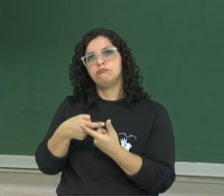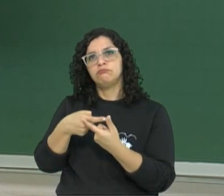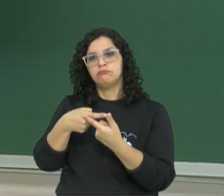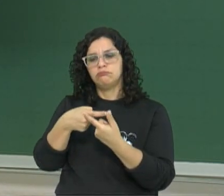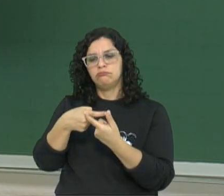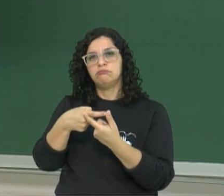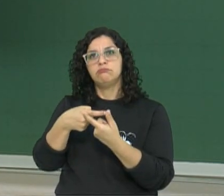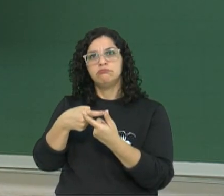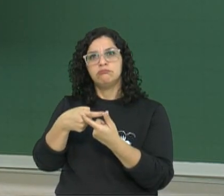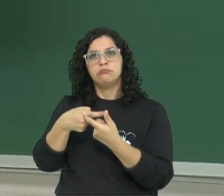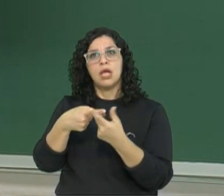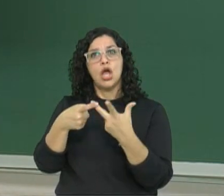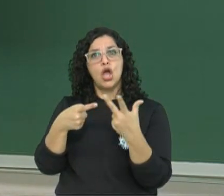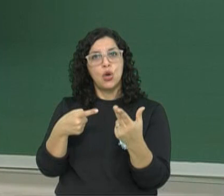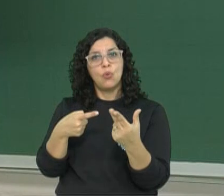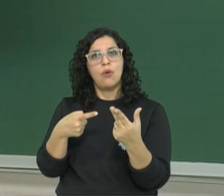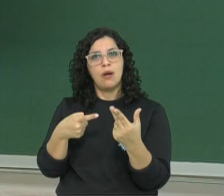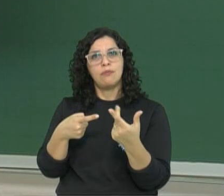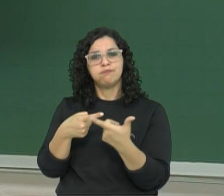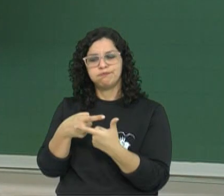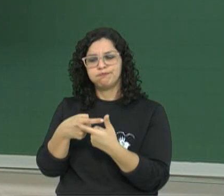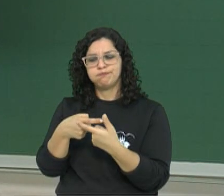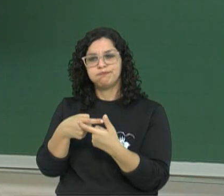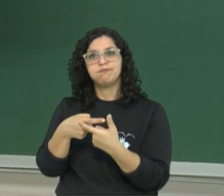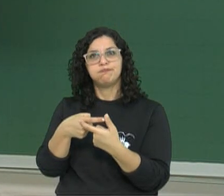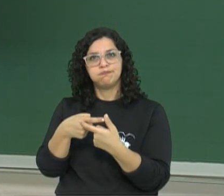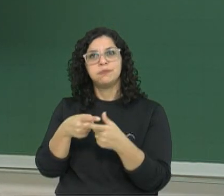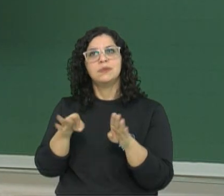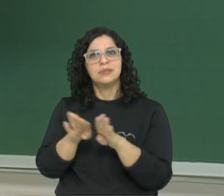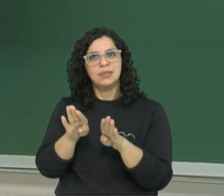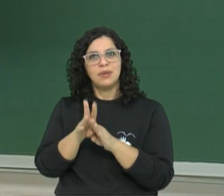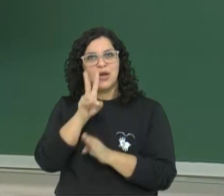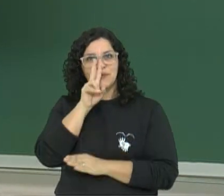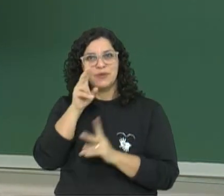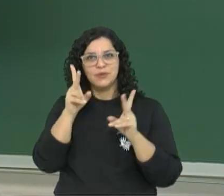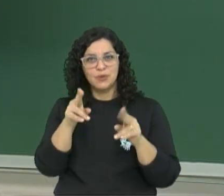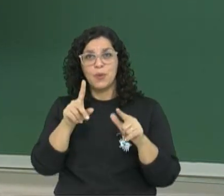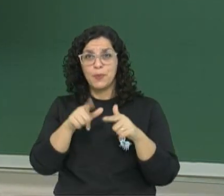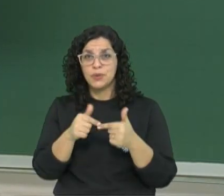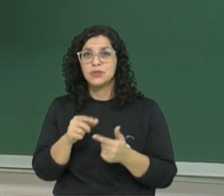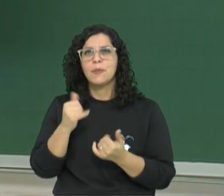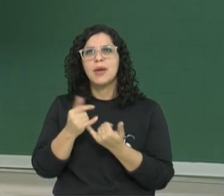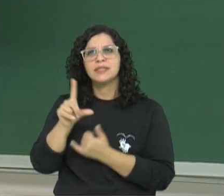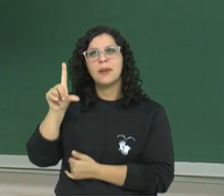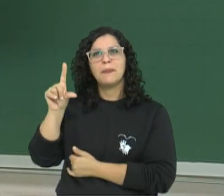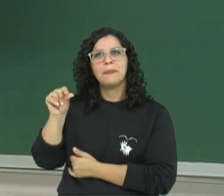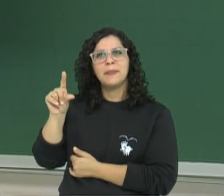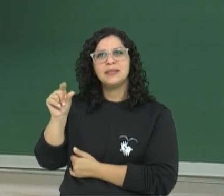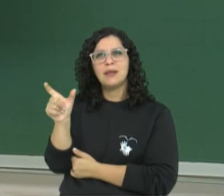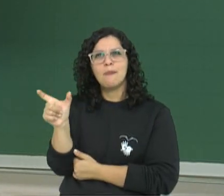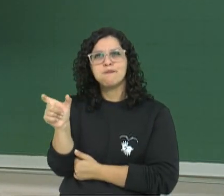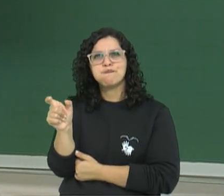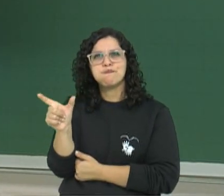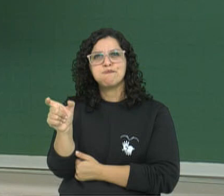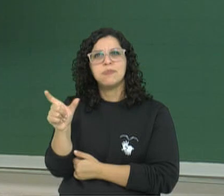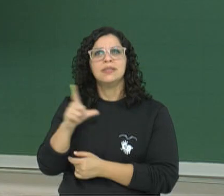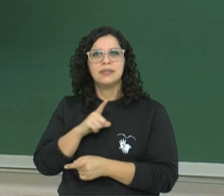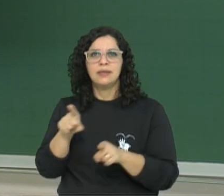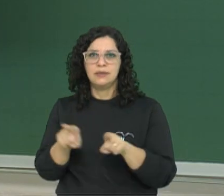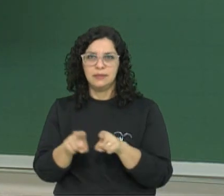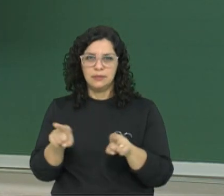automaticamente o indicador também recebe essa mesma força, certo? Então, existe um certo de uma prensagem, o sistema de prensa